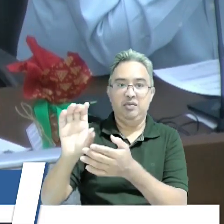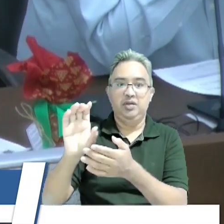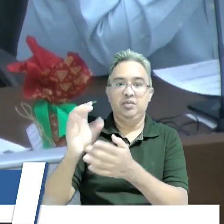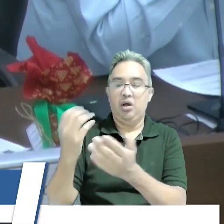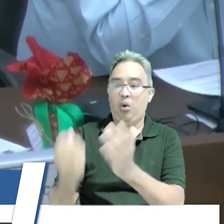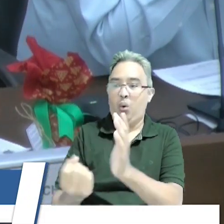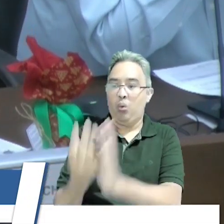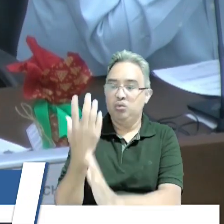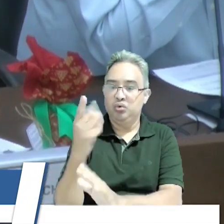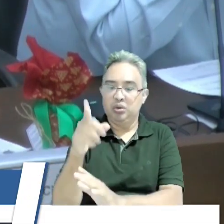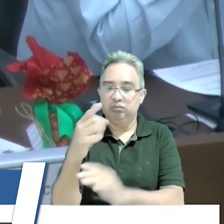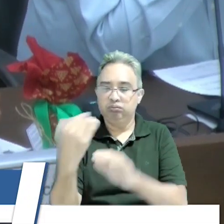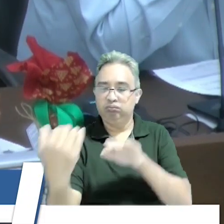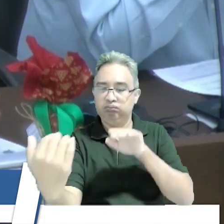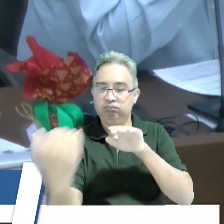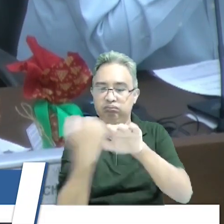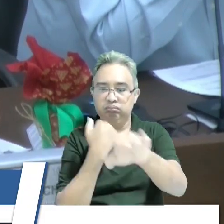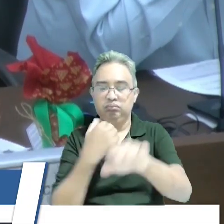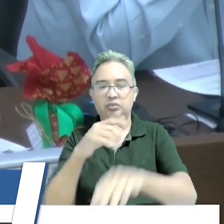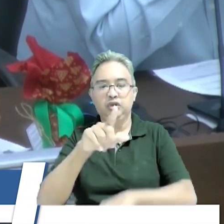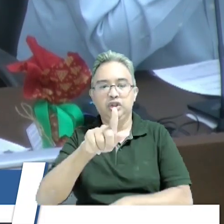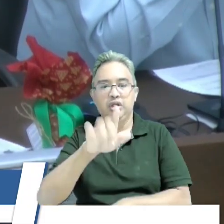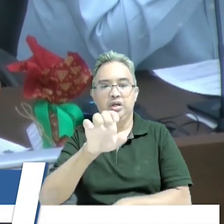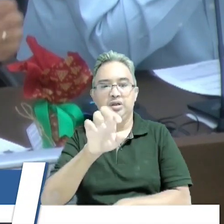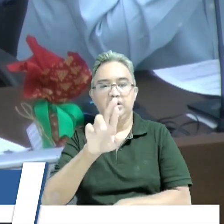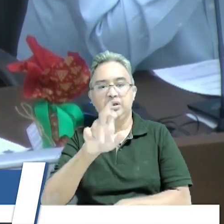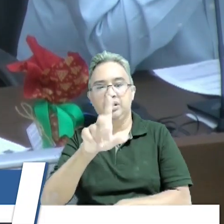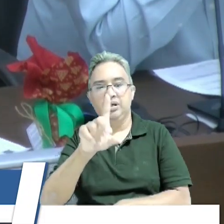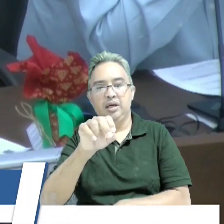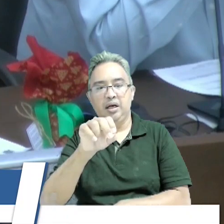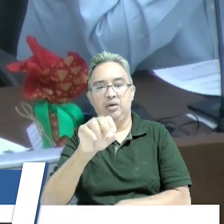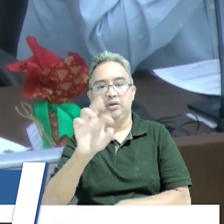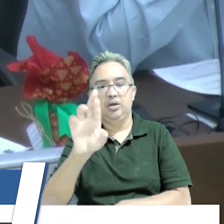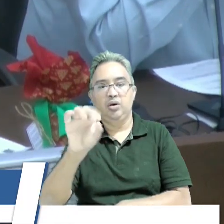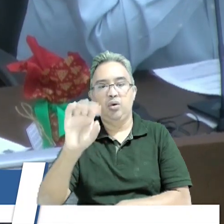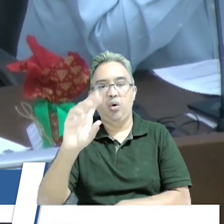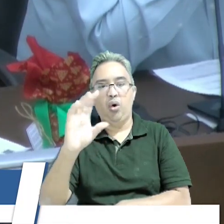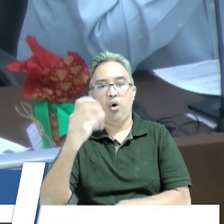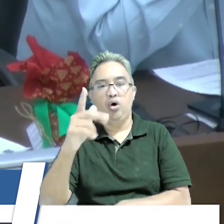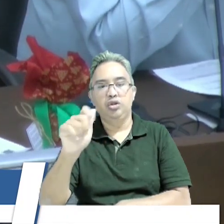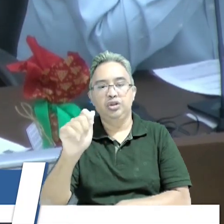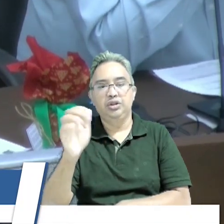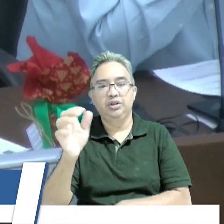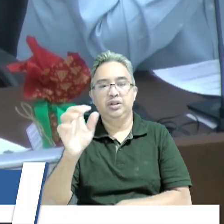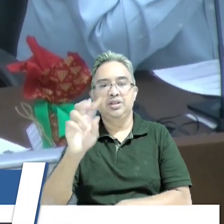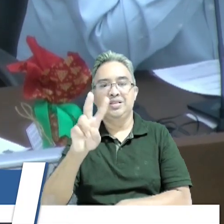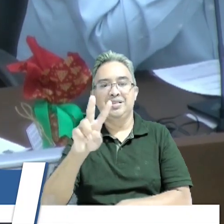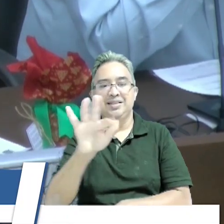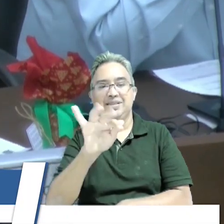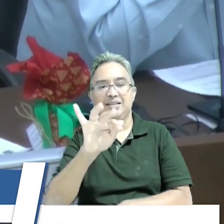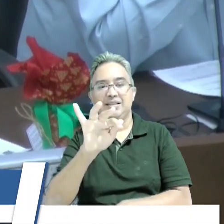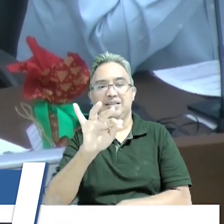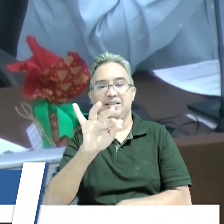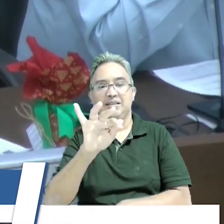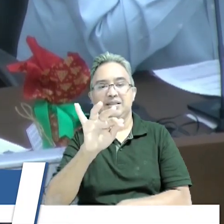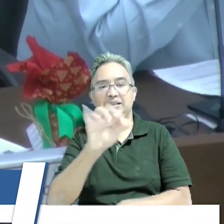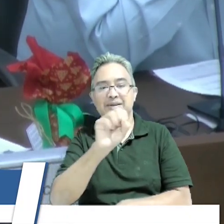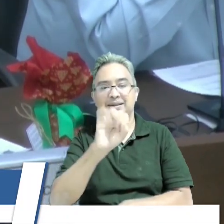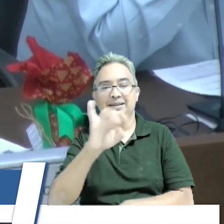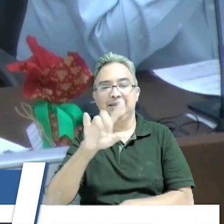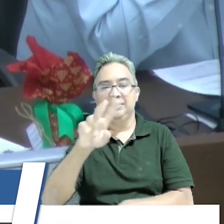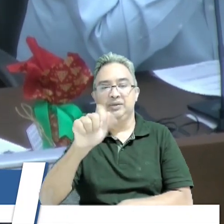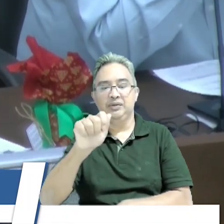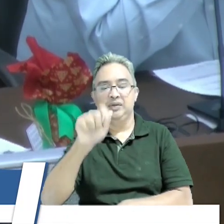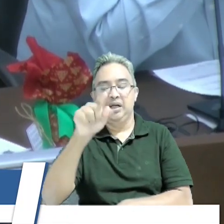da Avenida Geralda Rocha Silva. Ela liga Meireles com Tropical 1. Então,